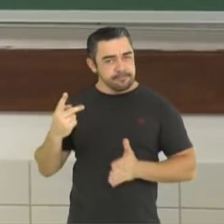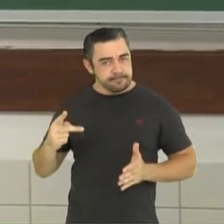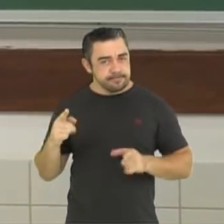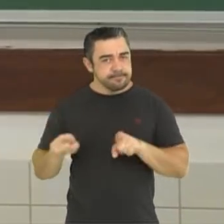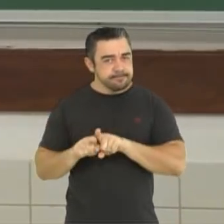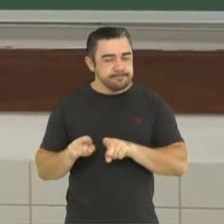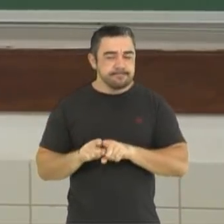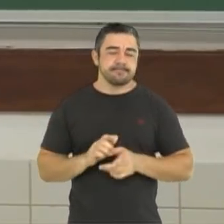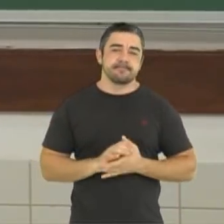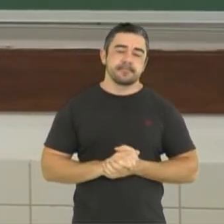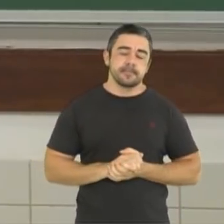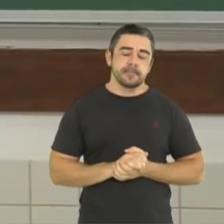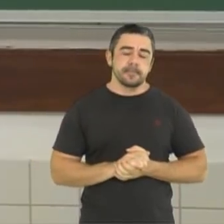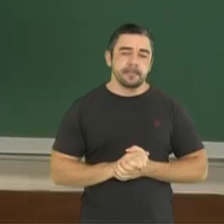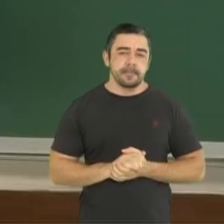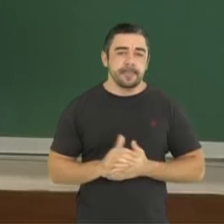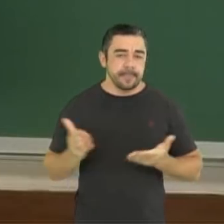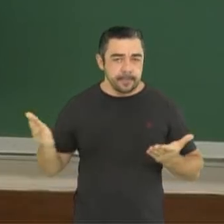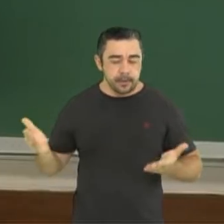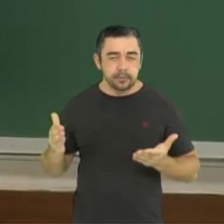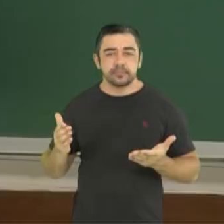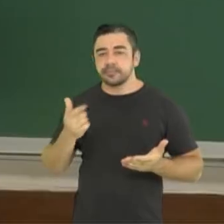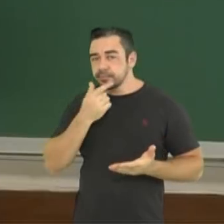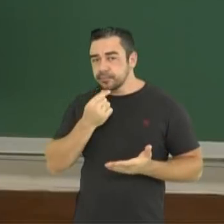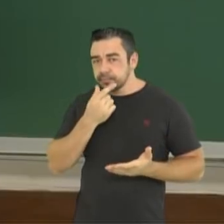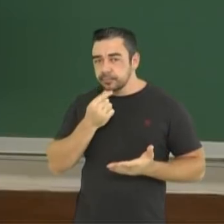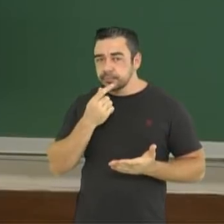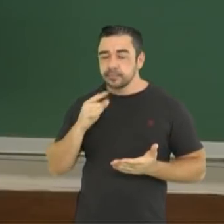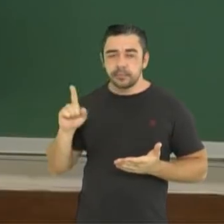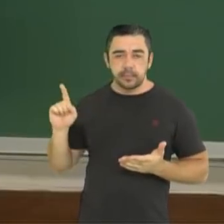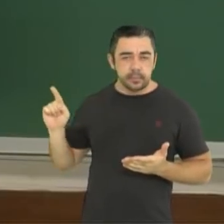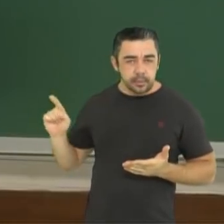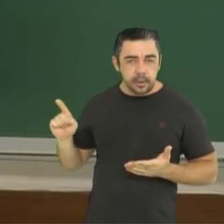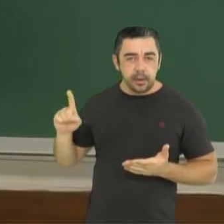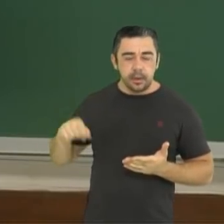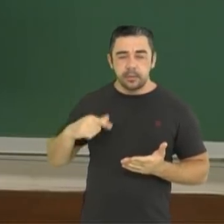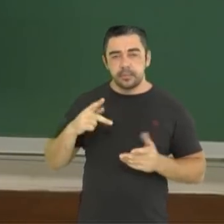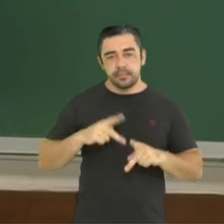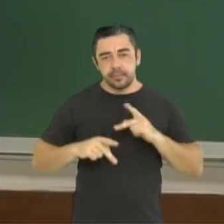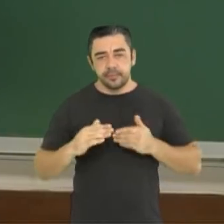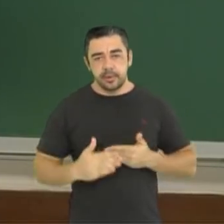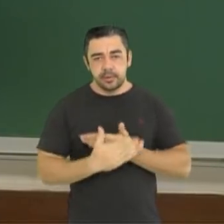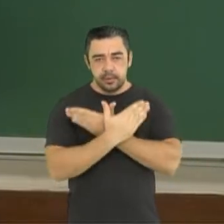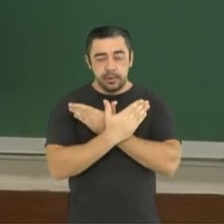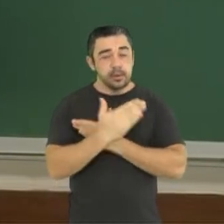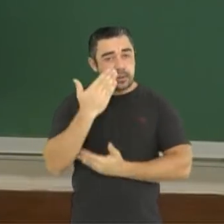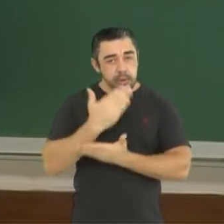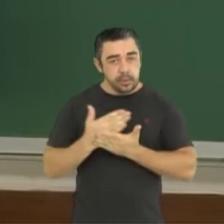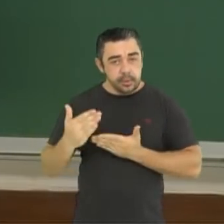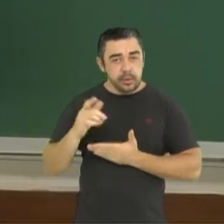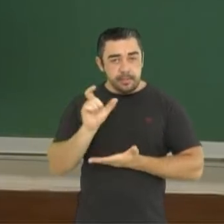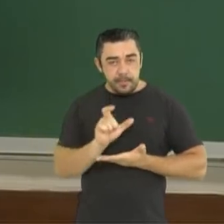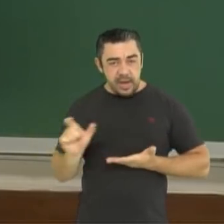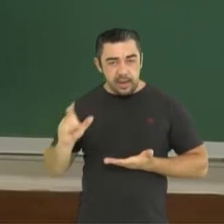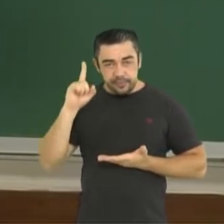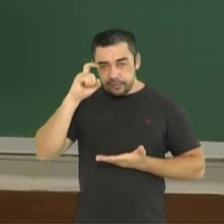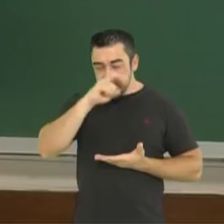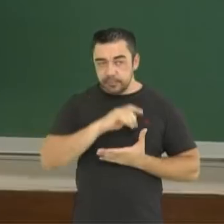também. Né? Então, nós temos aqui um governante, a representação de um governante asteca. Olha lá, começou as palavrinhas